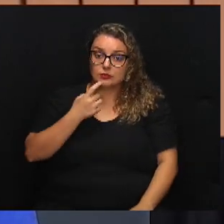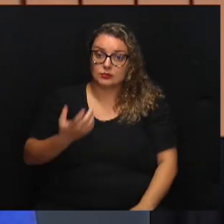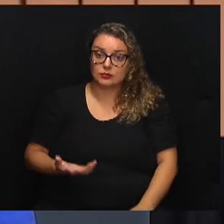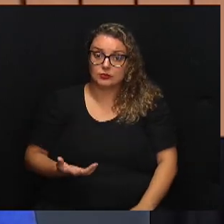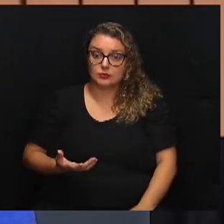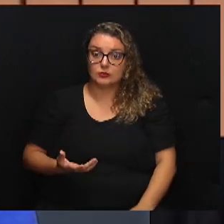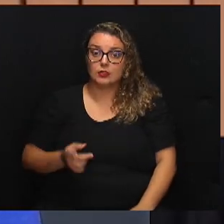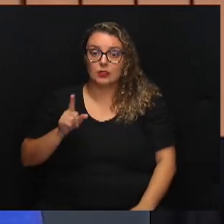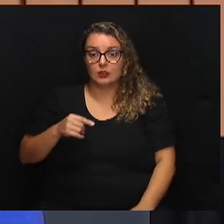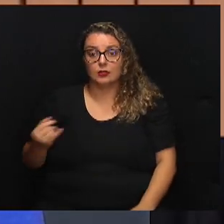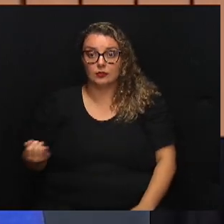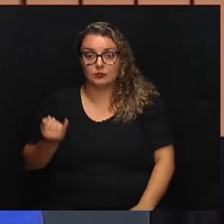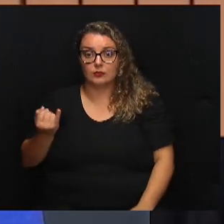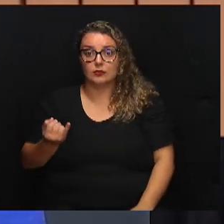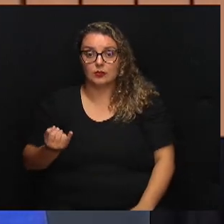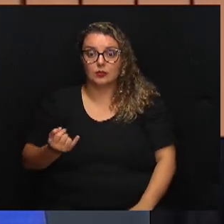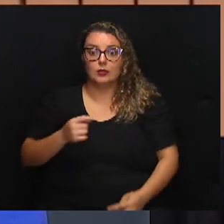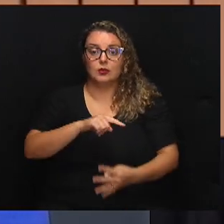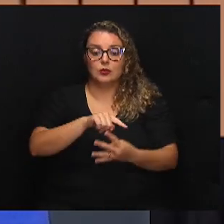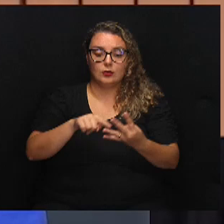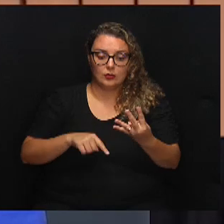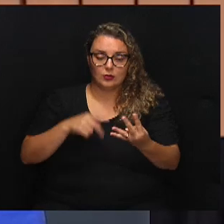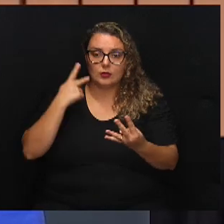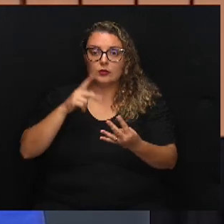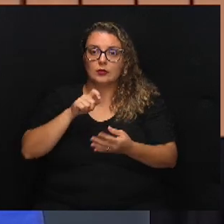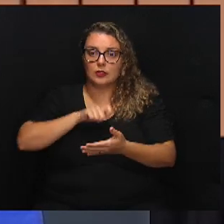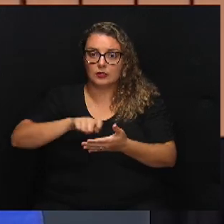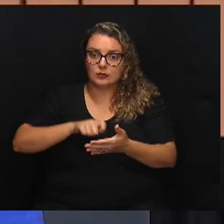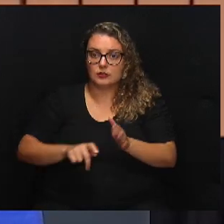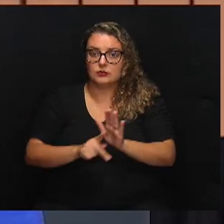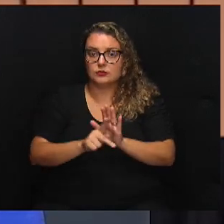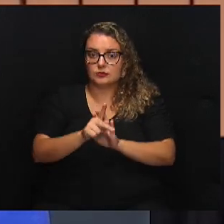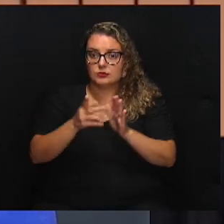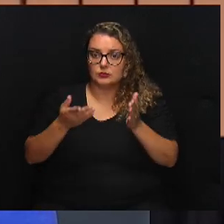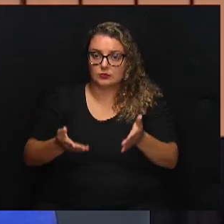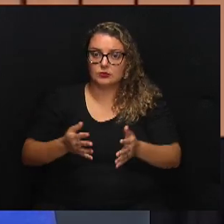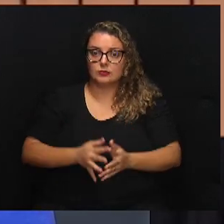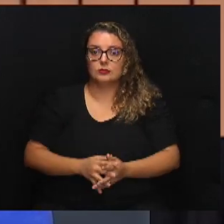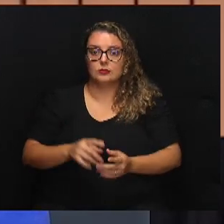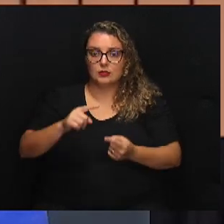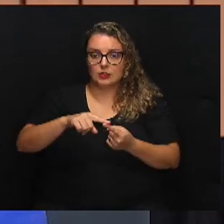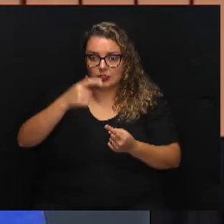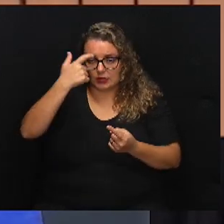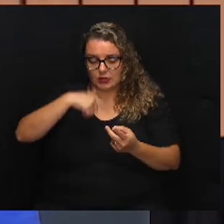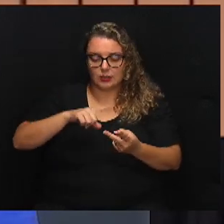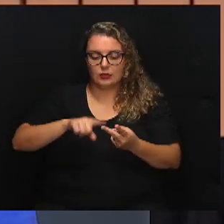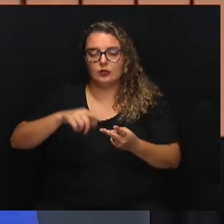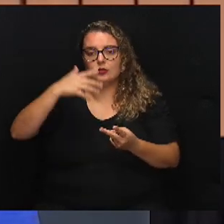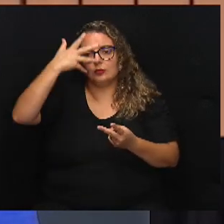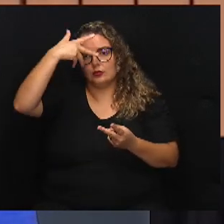Tanto é importante que 4 vereadores assinam esse projeto. Eu,